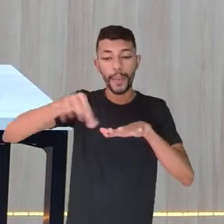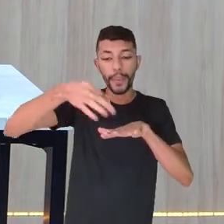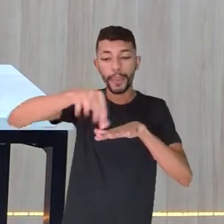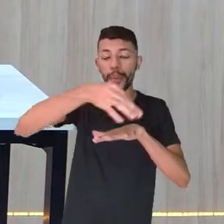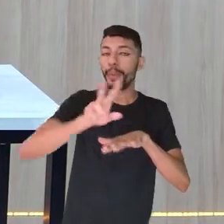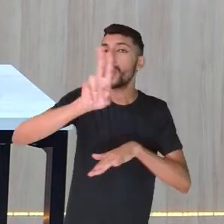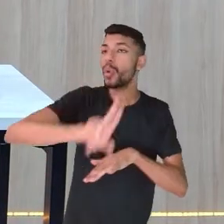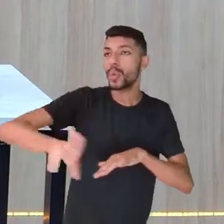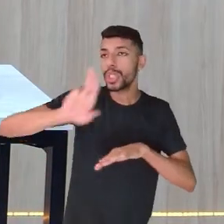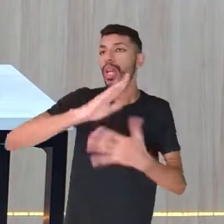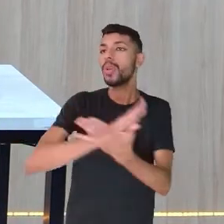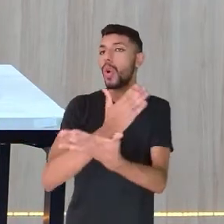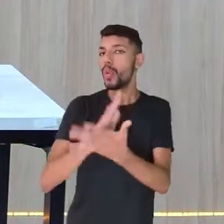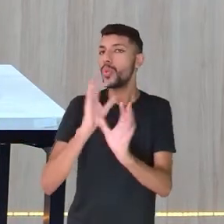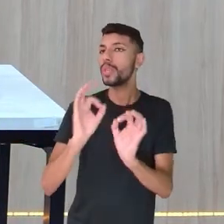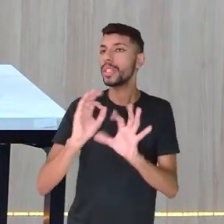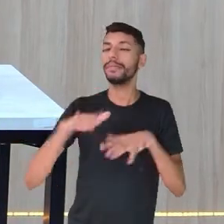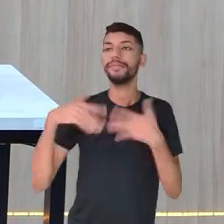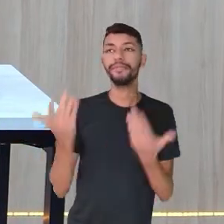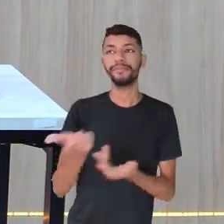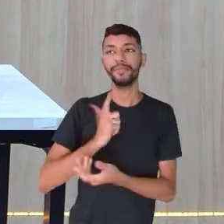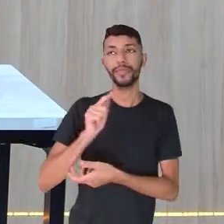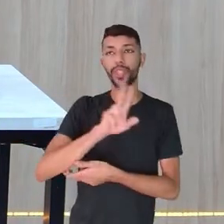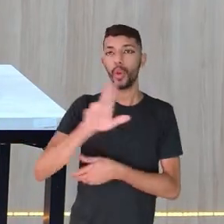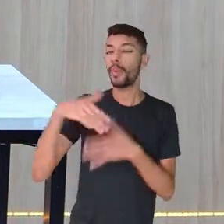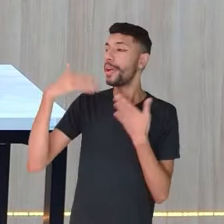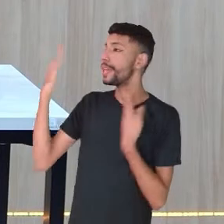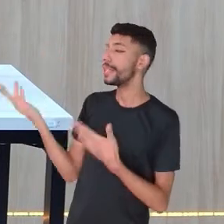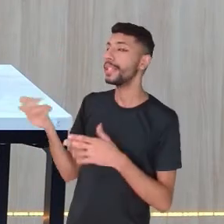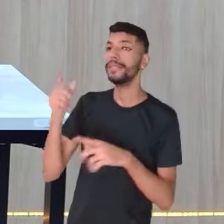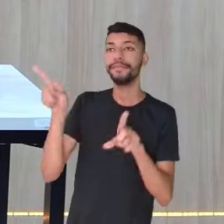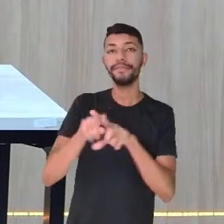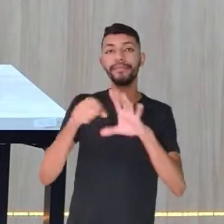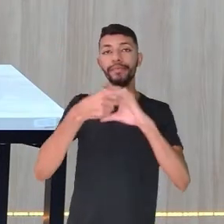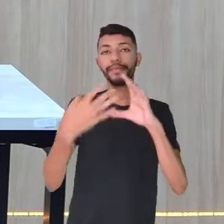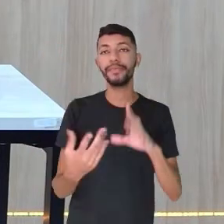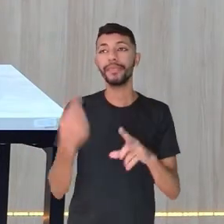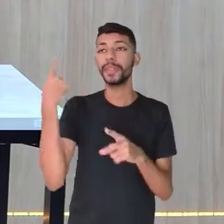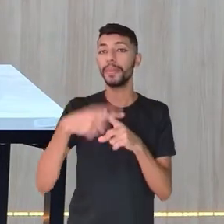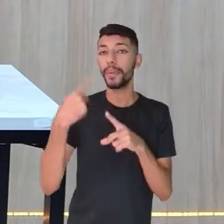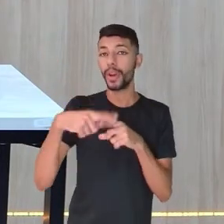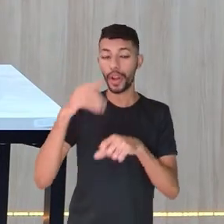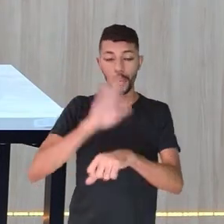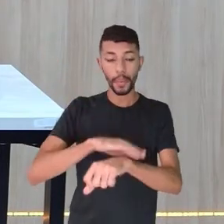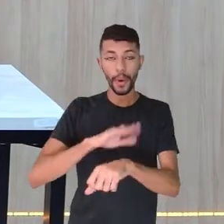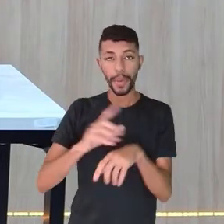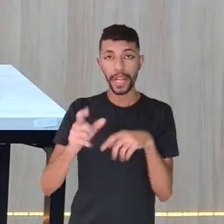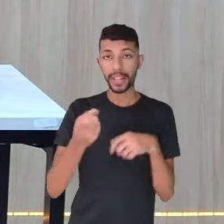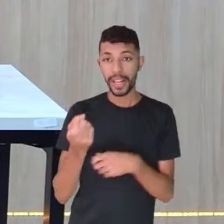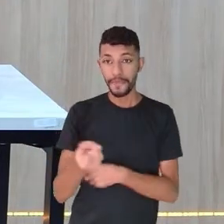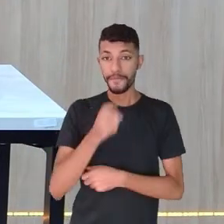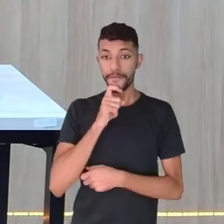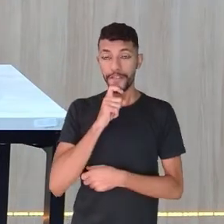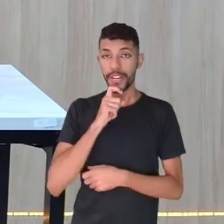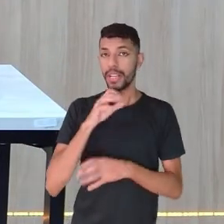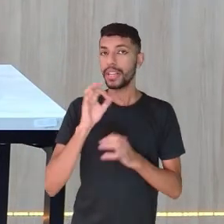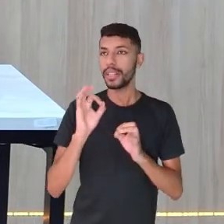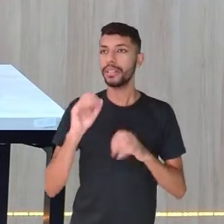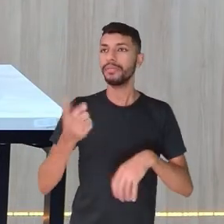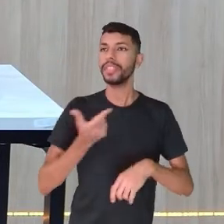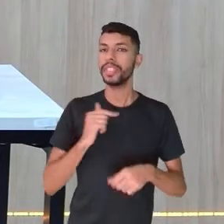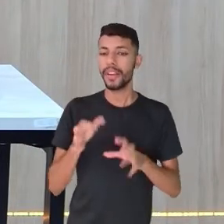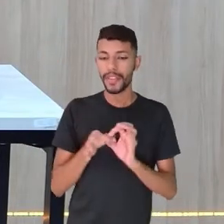pómez. Ela tem esse nome, não é? E tem essa característica, porque na hora do seu resfriamento, foram